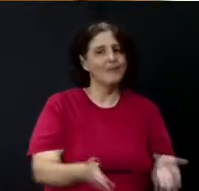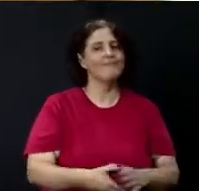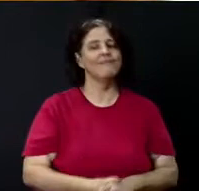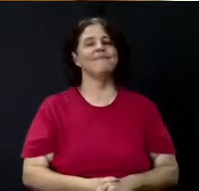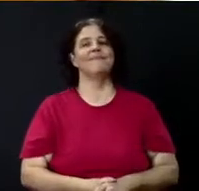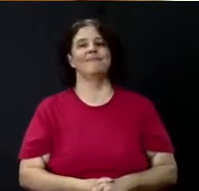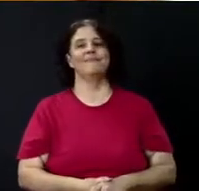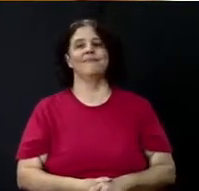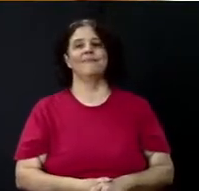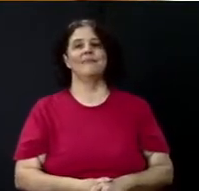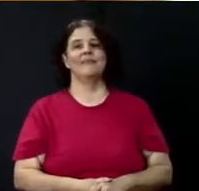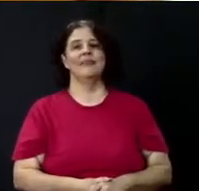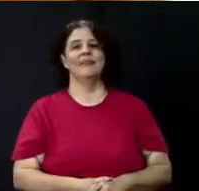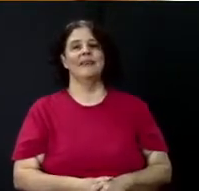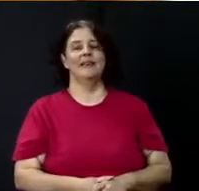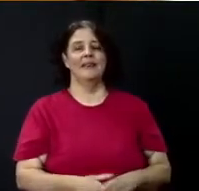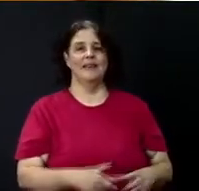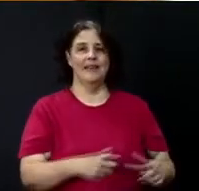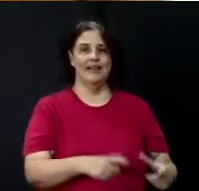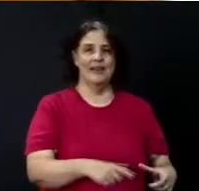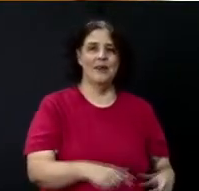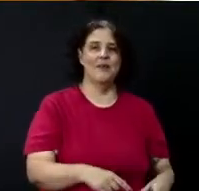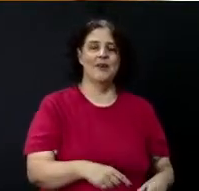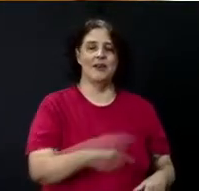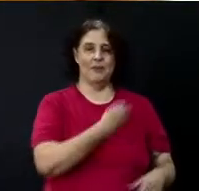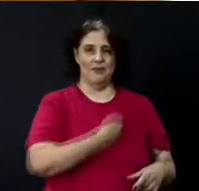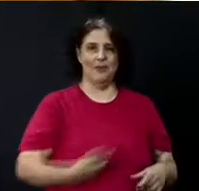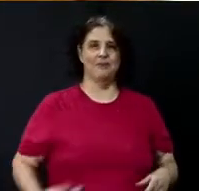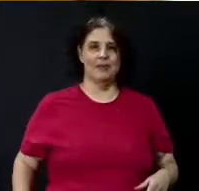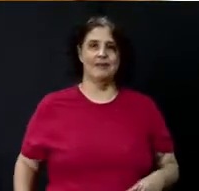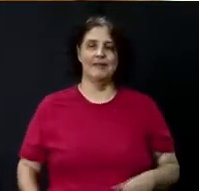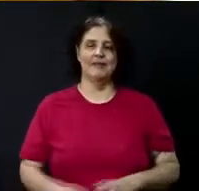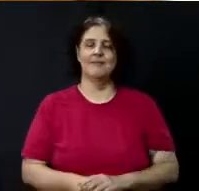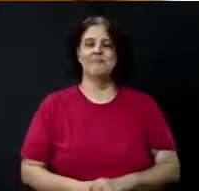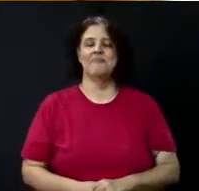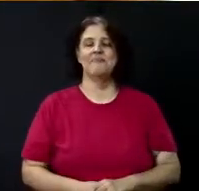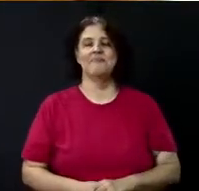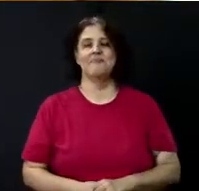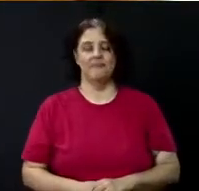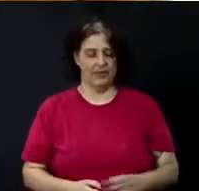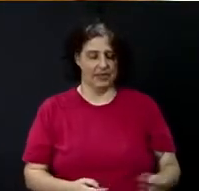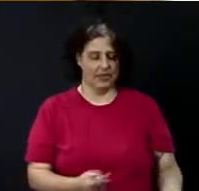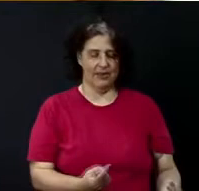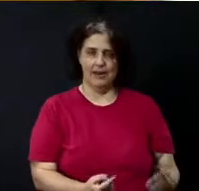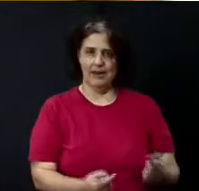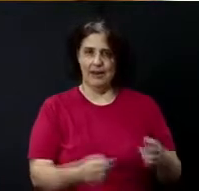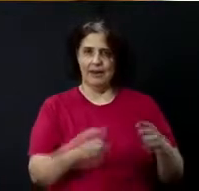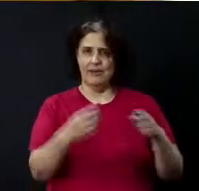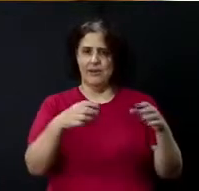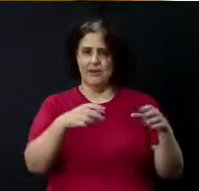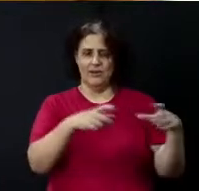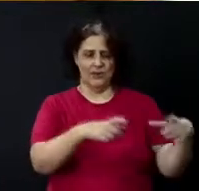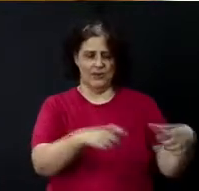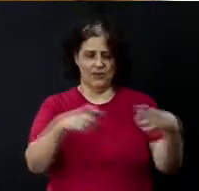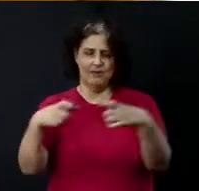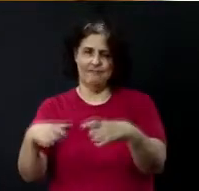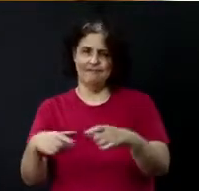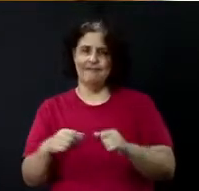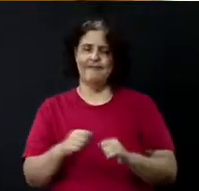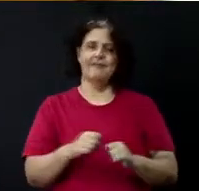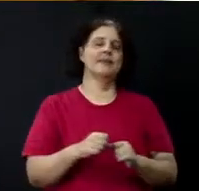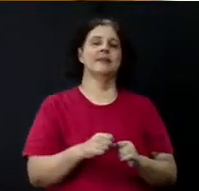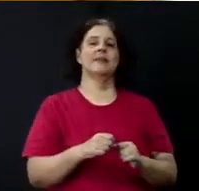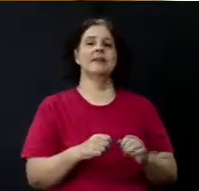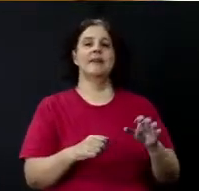com Bento Gonçalves como seu presidente. O que esses dois estados podem trazer ao Brasil? Que eles